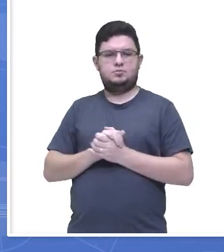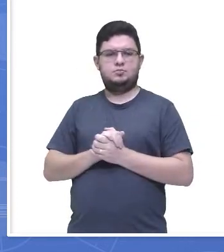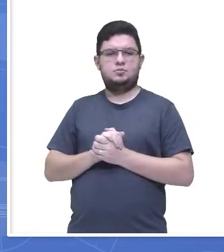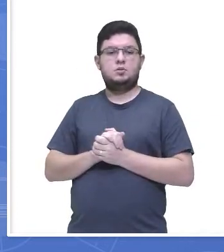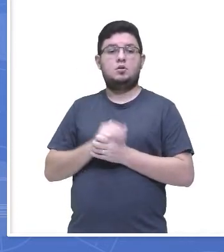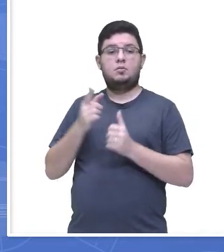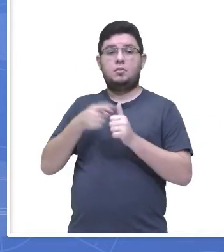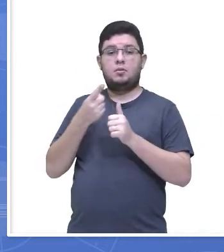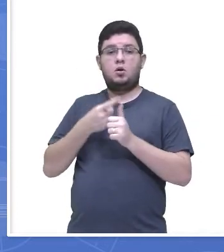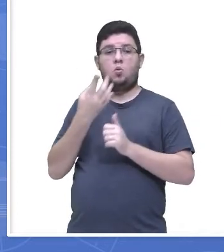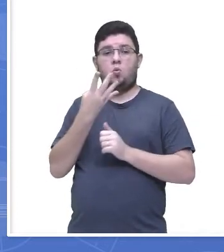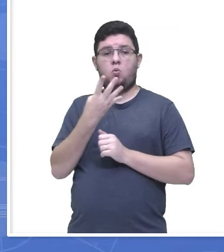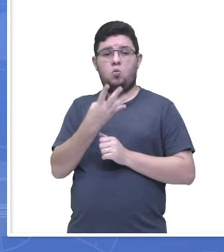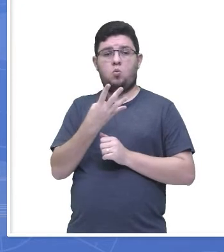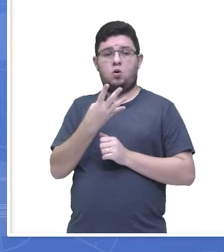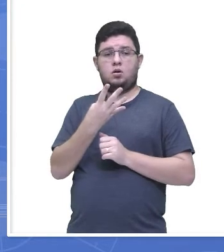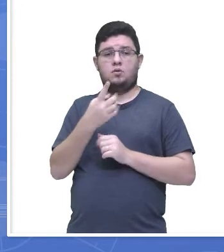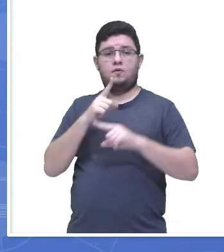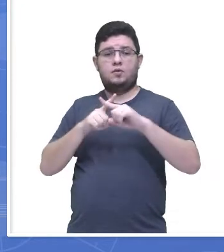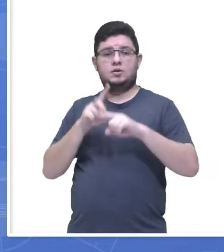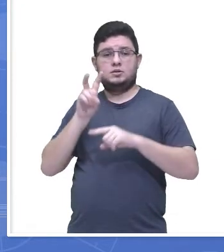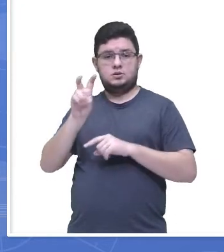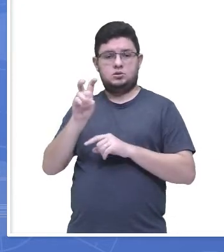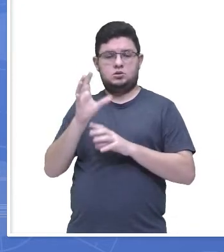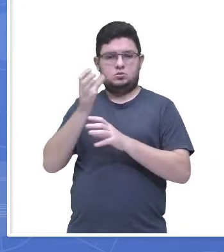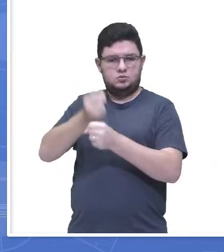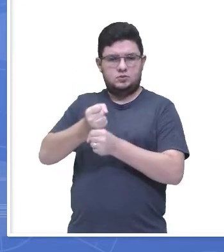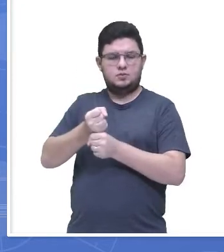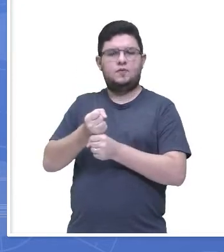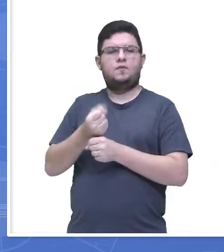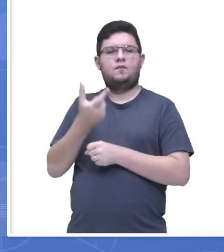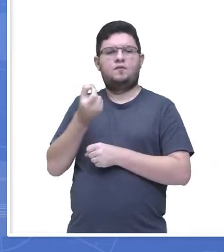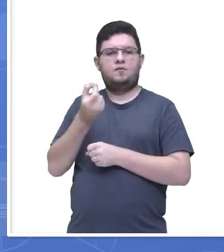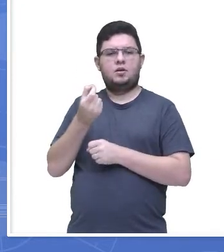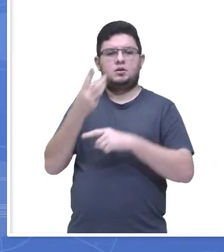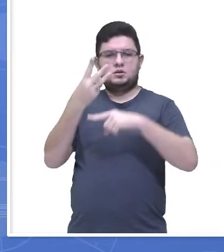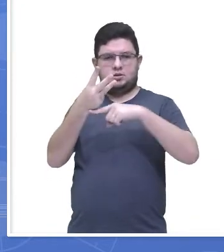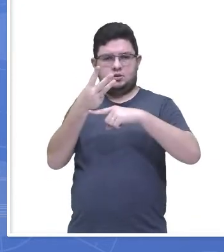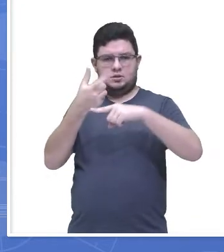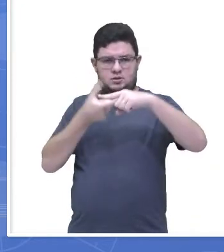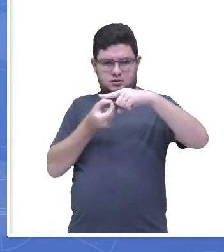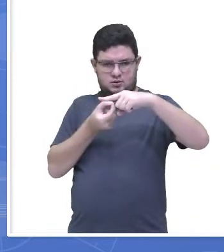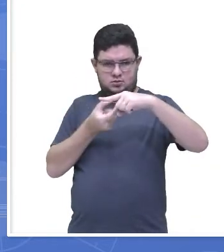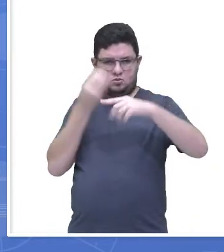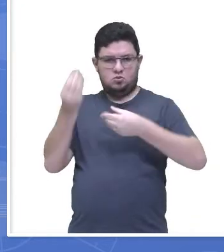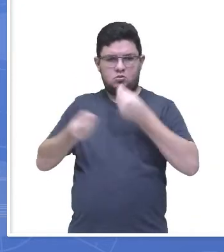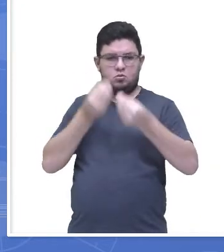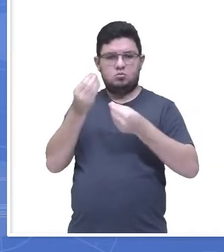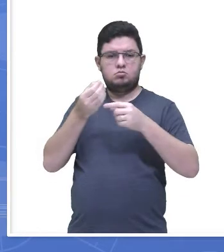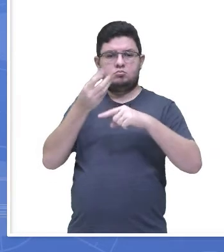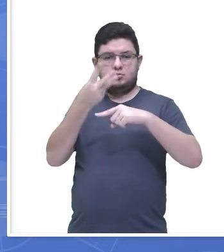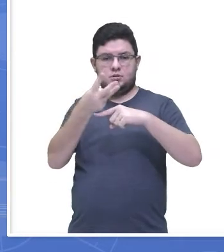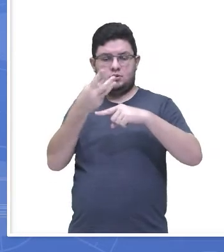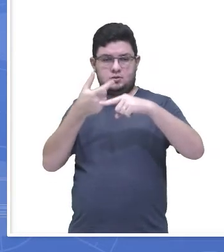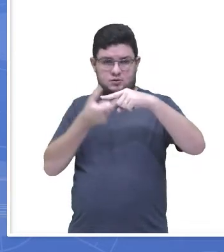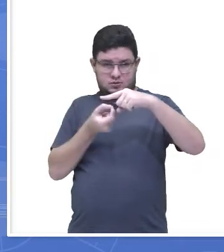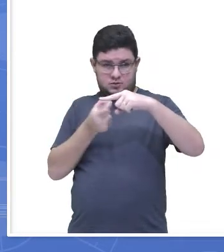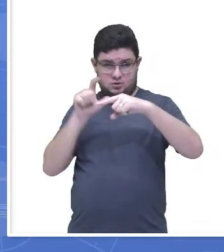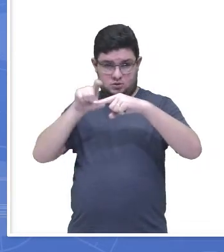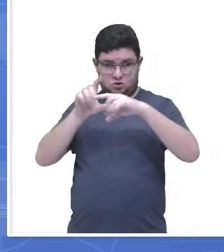da substância que constitui o corpo? Veja bem, nós temos uma questão que lá no nosso praticando nós resolvemos uma